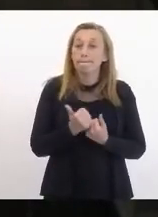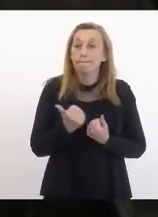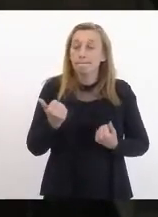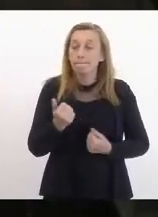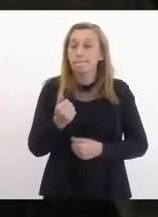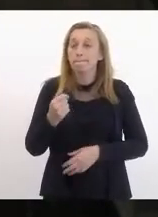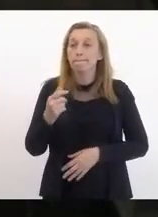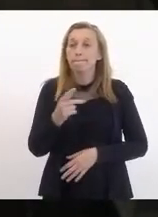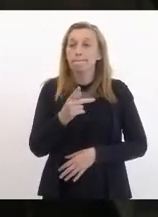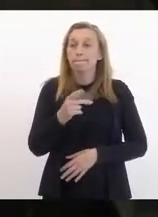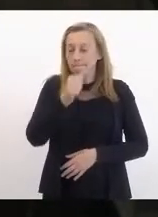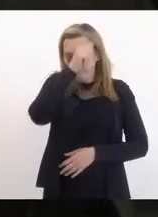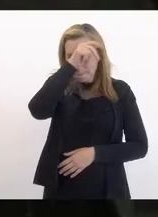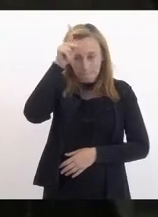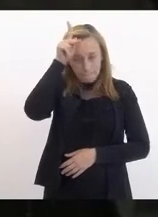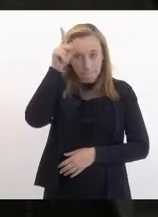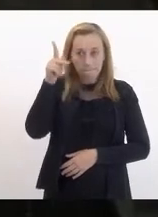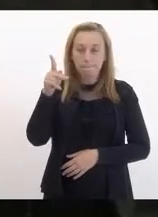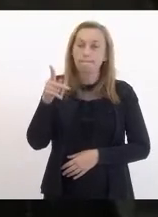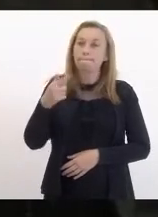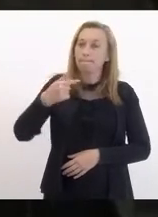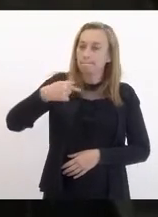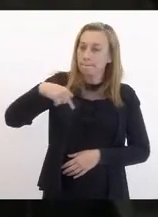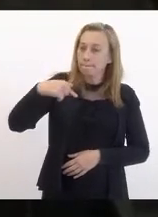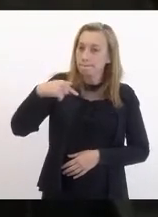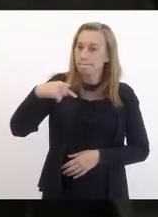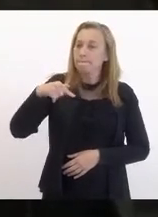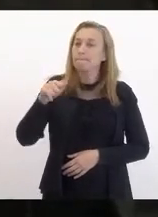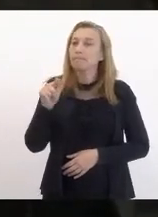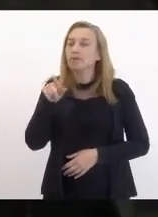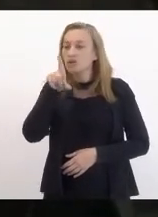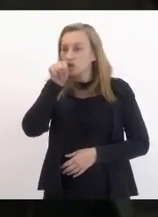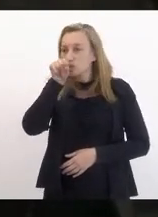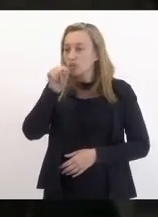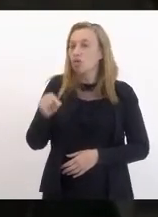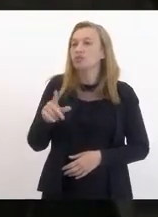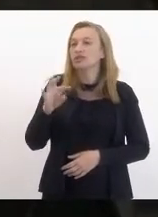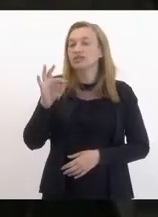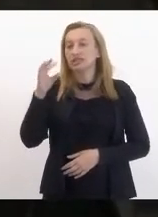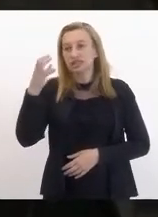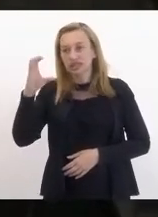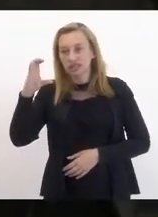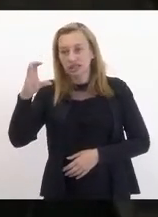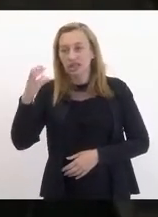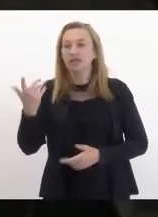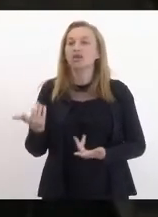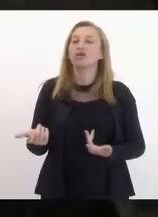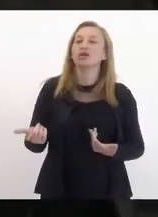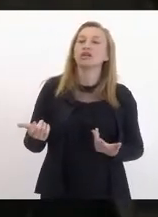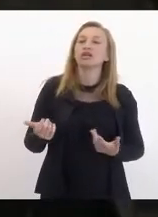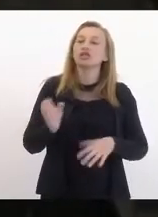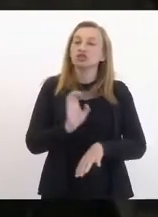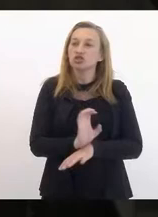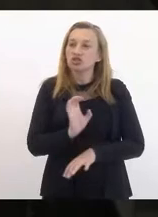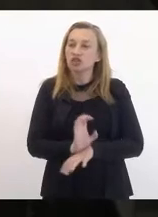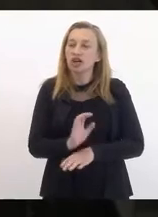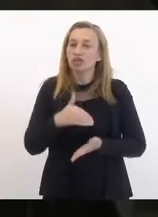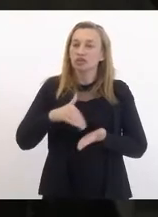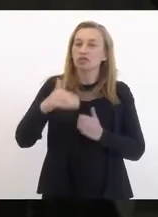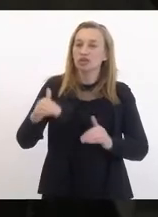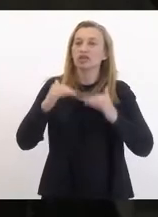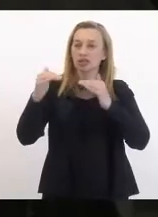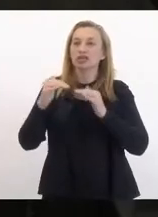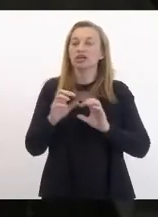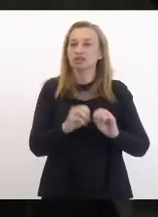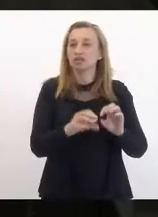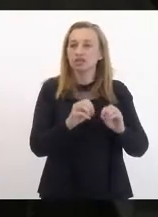vice-prefeito e secretário de Educação do município de Nilópolis, foi subsecretário de Educação em Niterói, foi subsecretário de Estado de Educação, ao